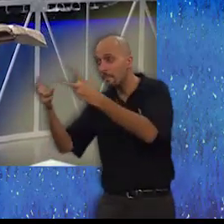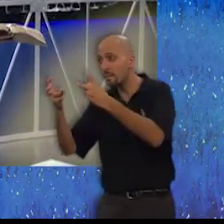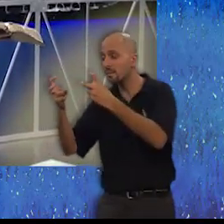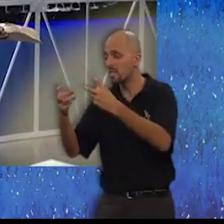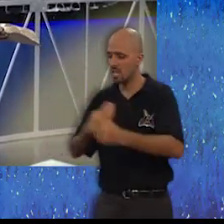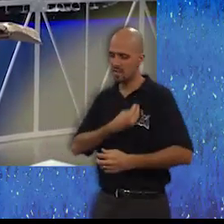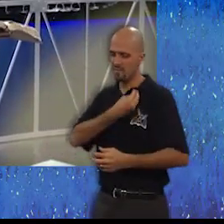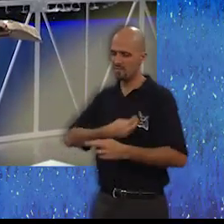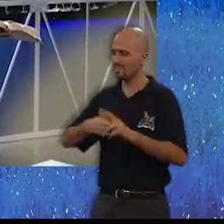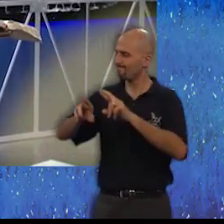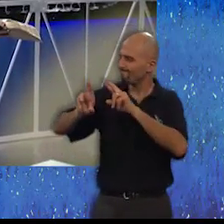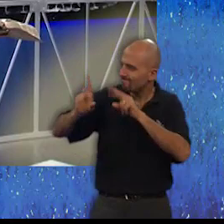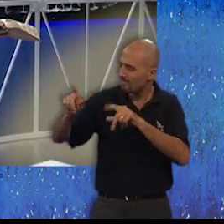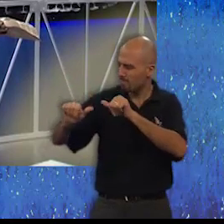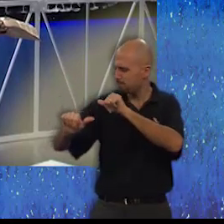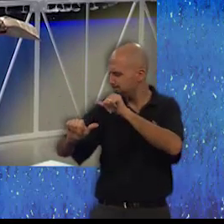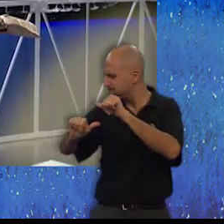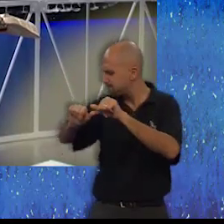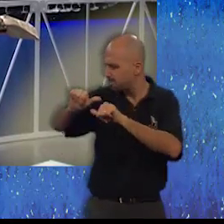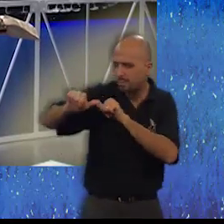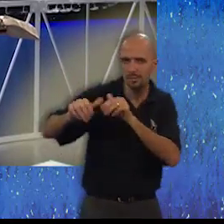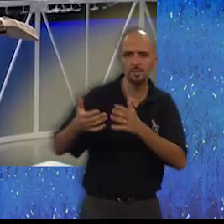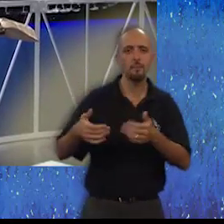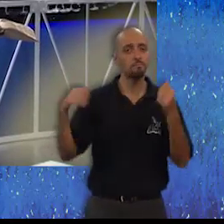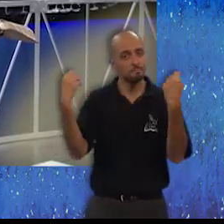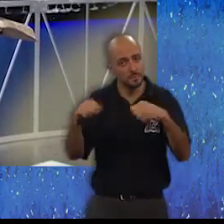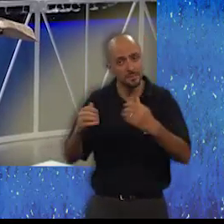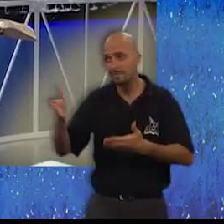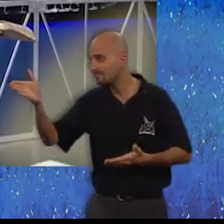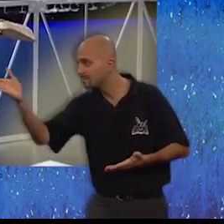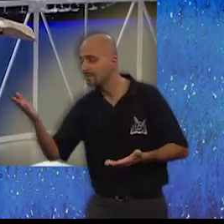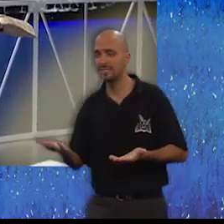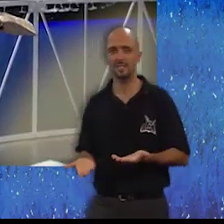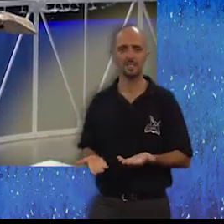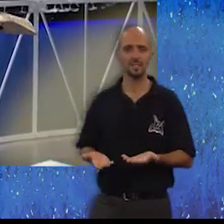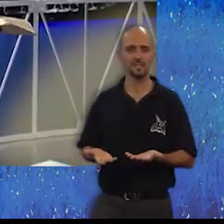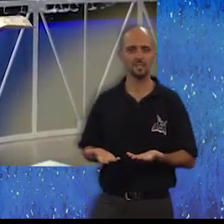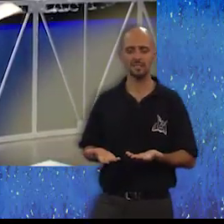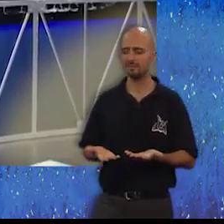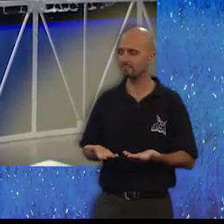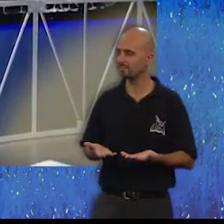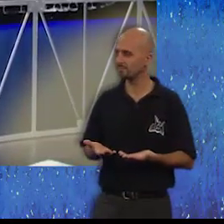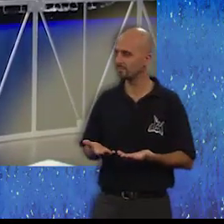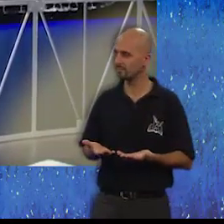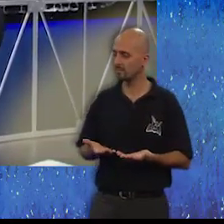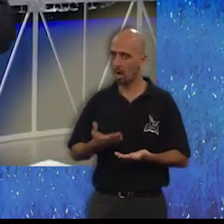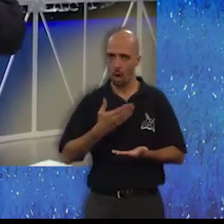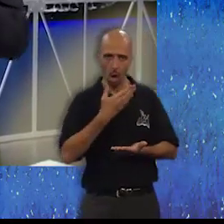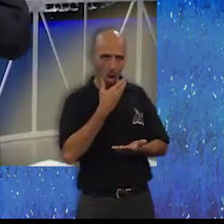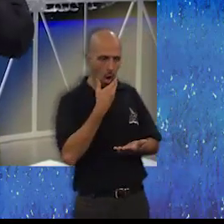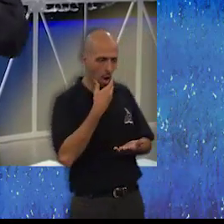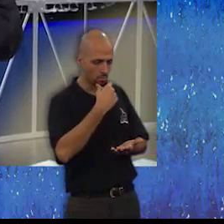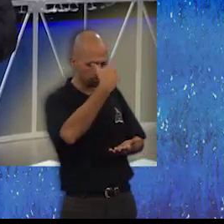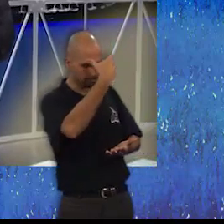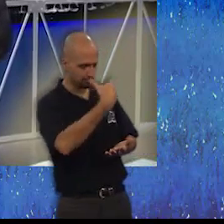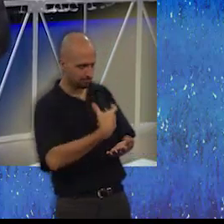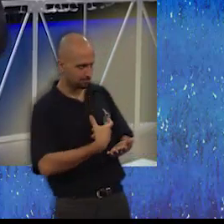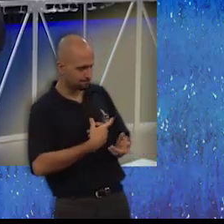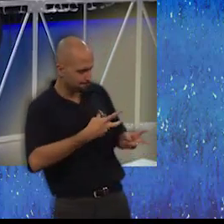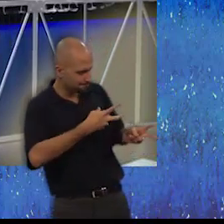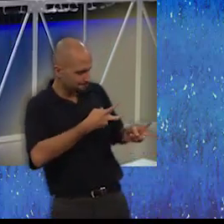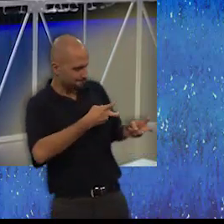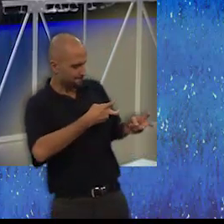novo. Não é isso que você precisa? Você precisa nascer outra vez, não é verdade? E aí Nicodemos percebe que Jesus é Jesus